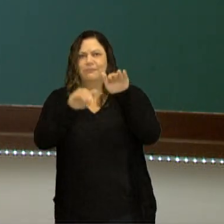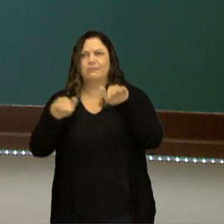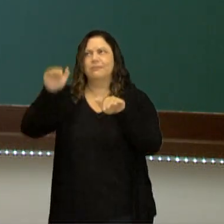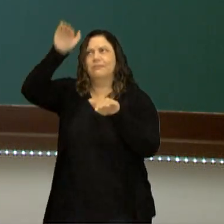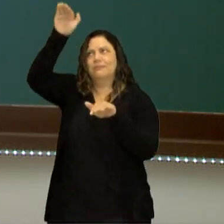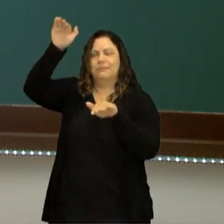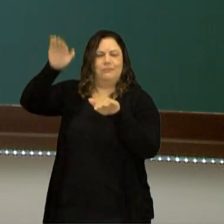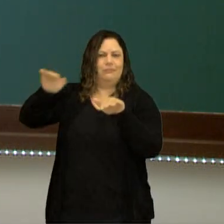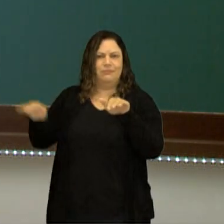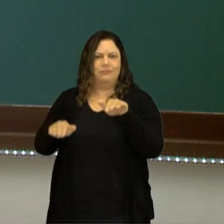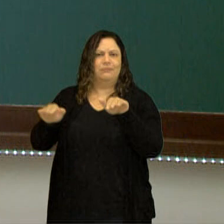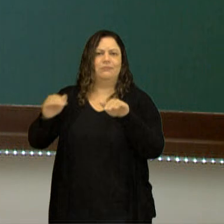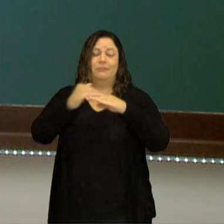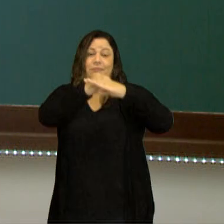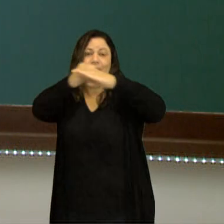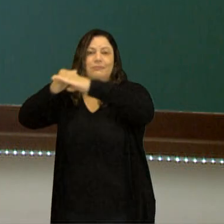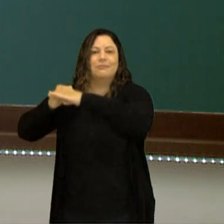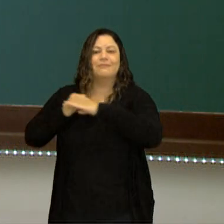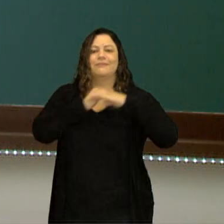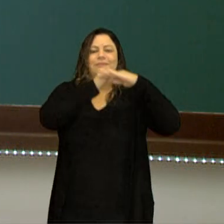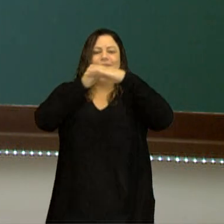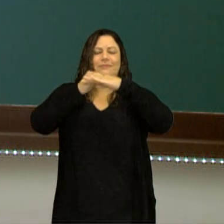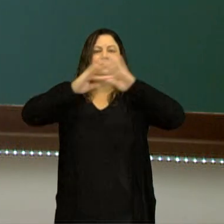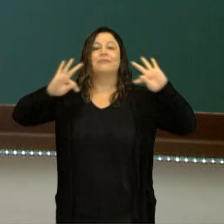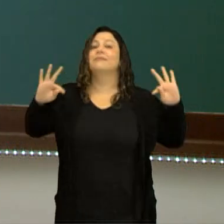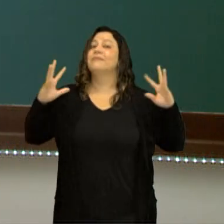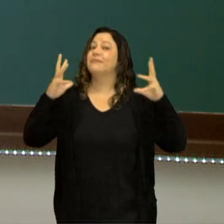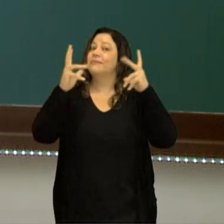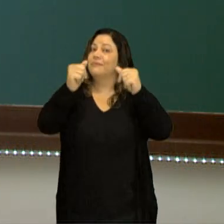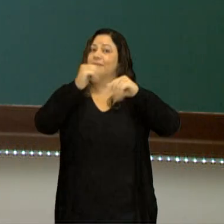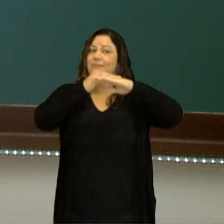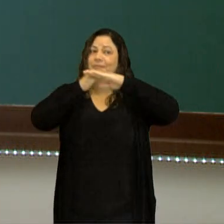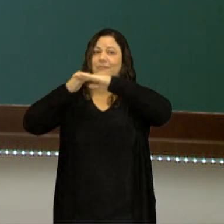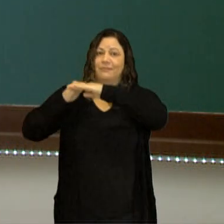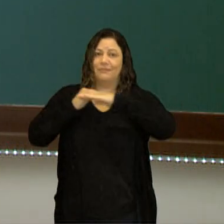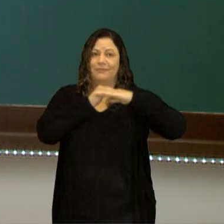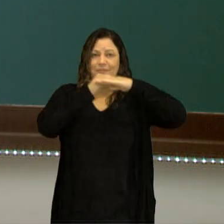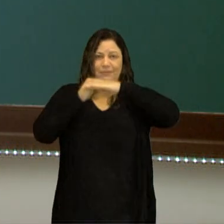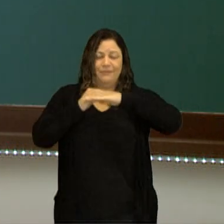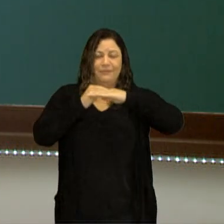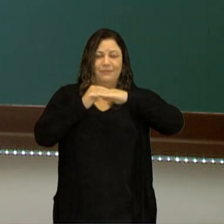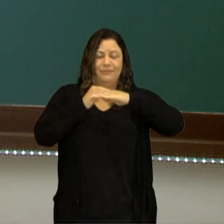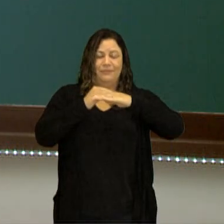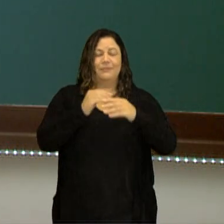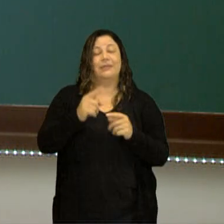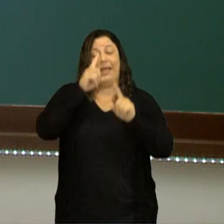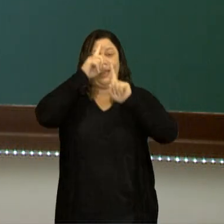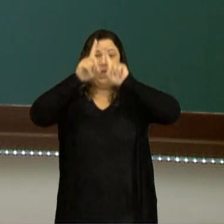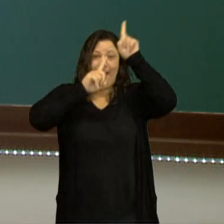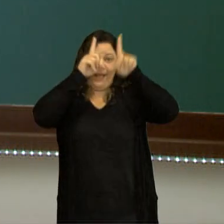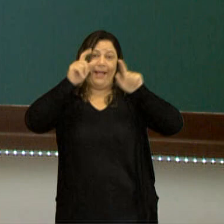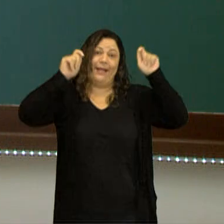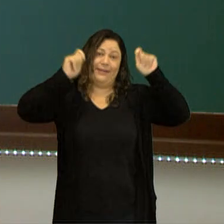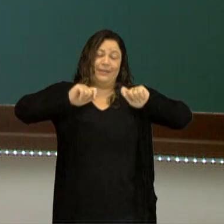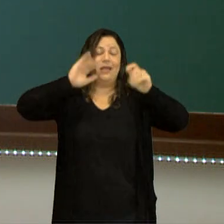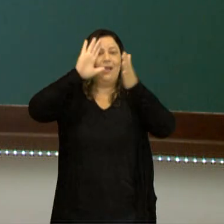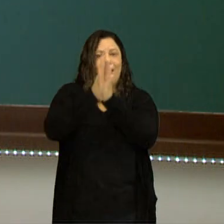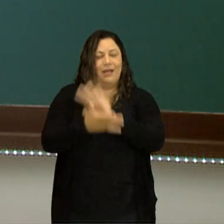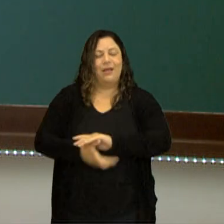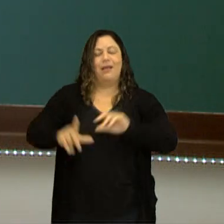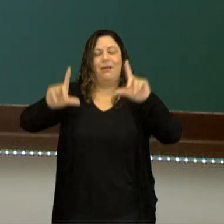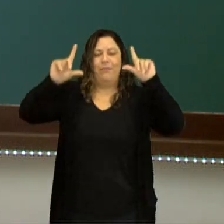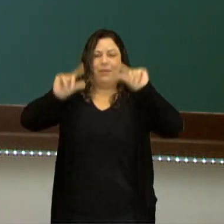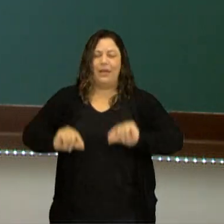rico nem pobre, mas todos estariam de uma maneira igualitária na sociedade. A ideia era acabar com a